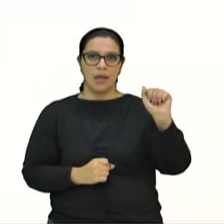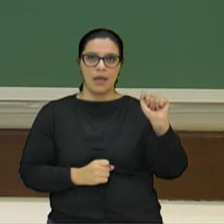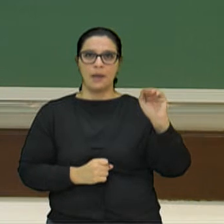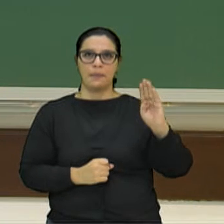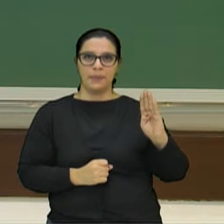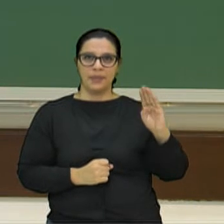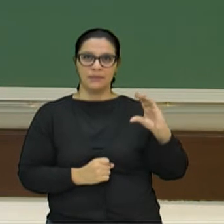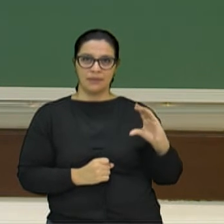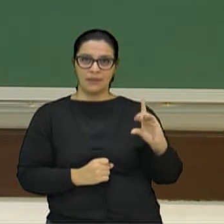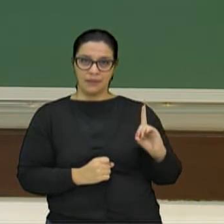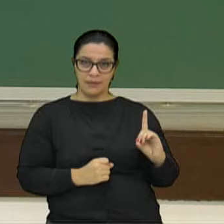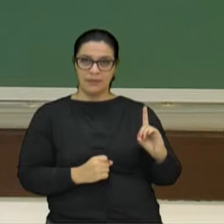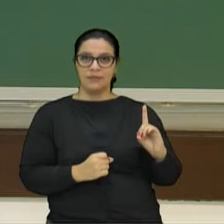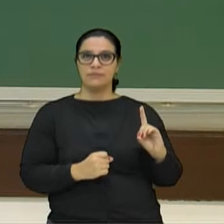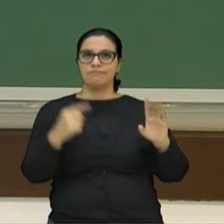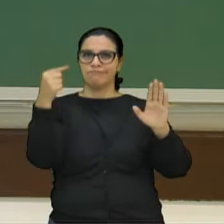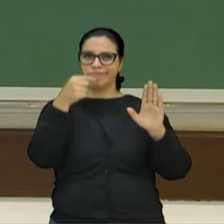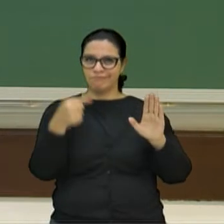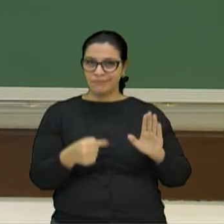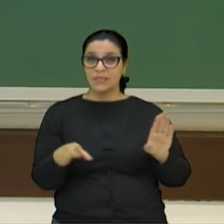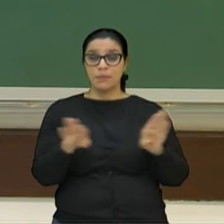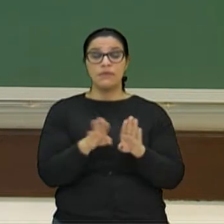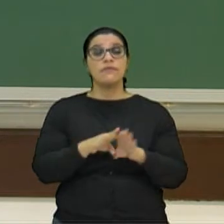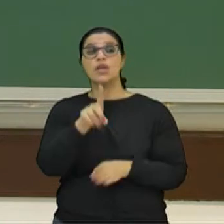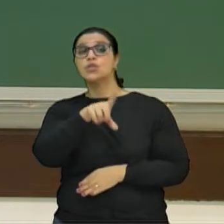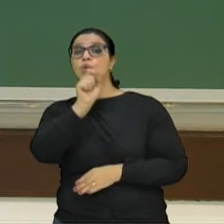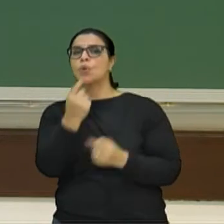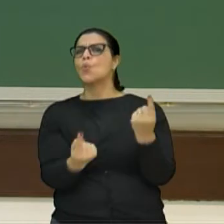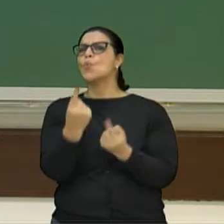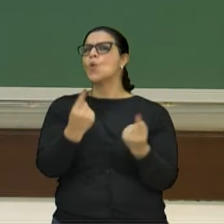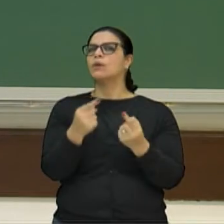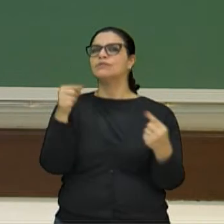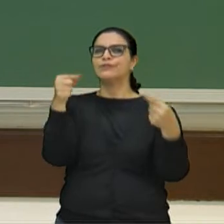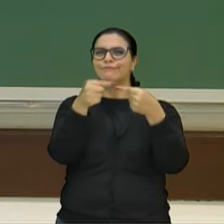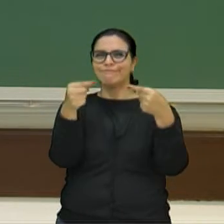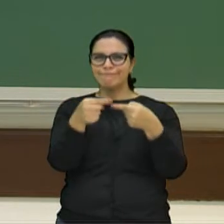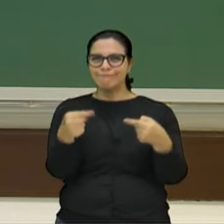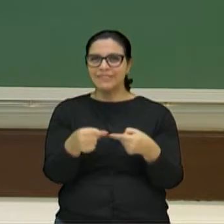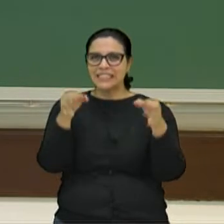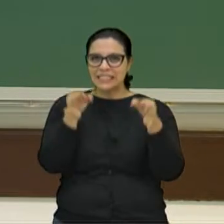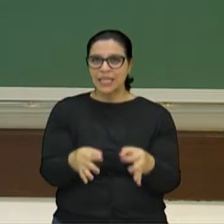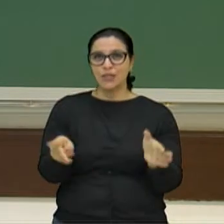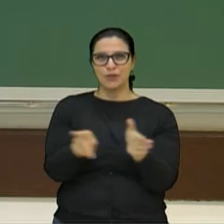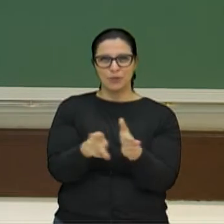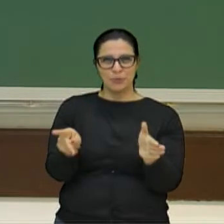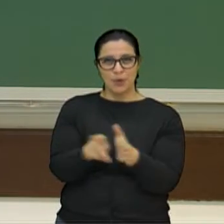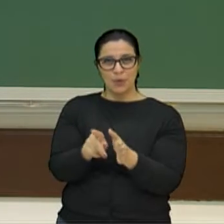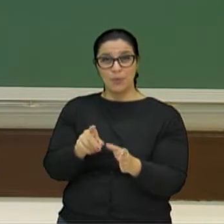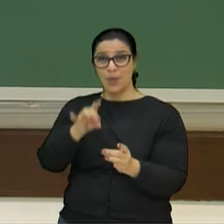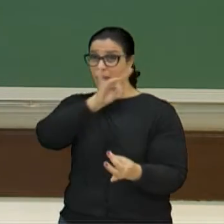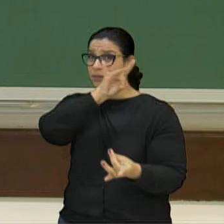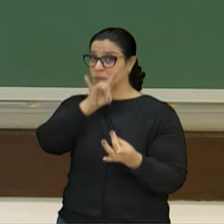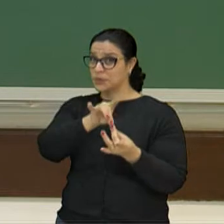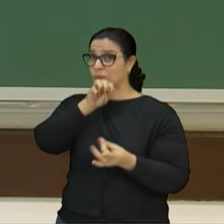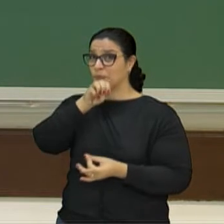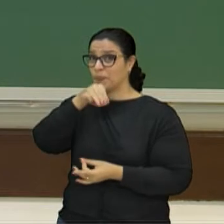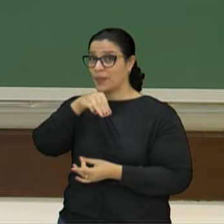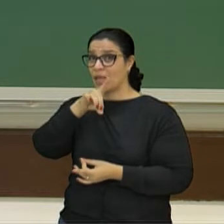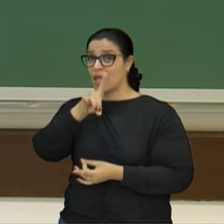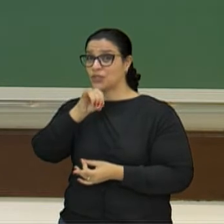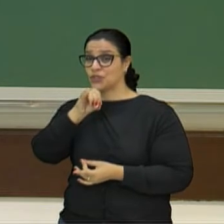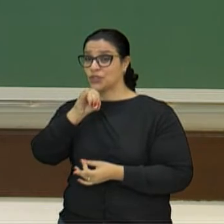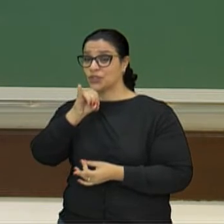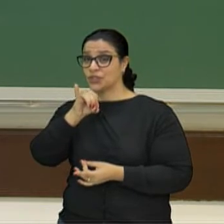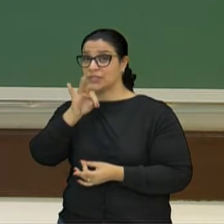listados aqui. Nós vamos destacar aqueles que a meditação proporciona. Então, leia novamente, leia com calma